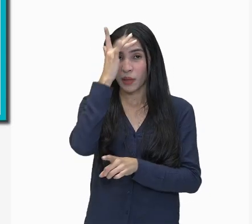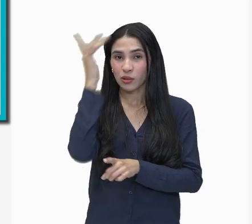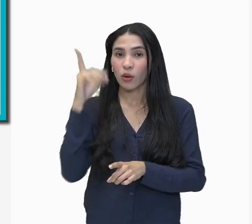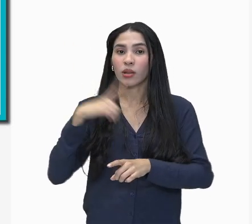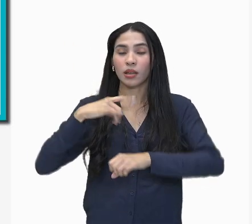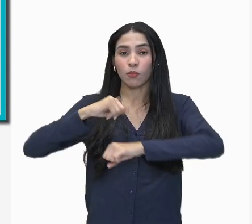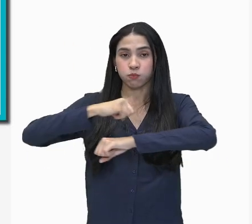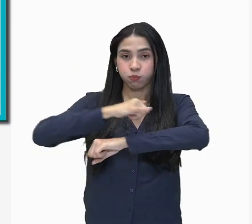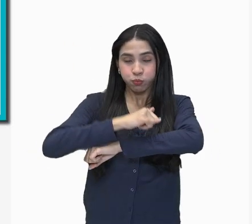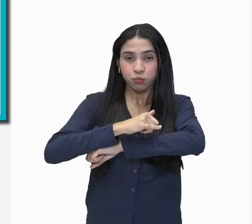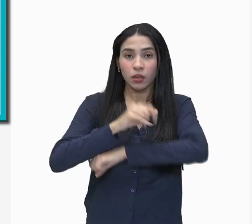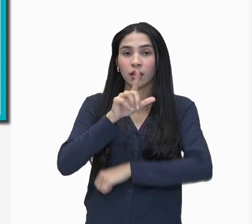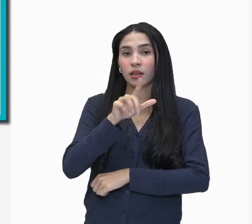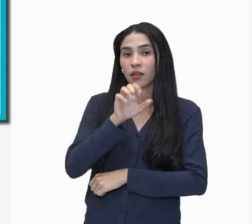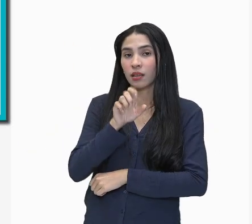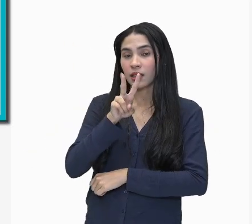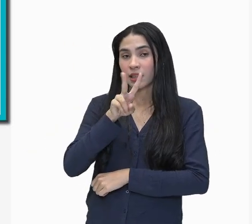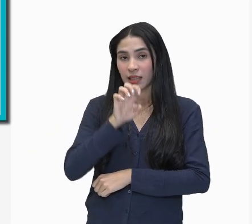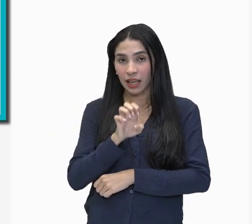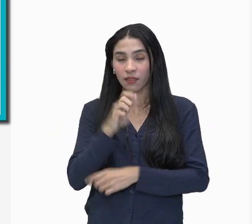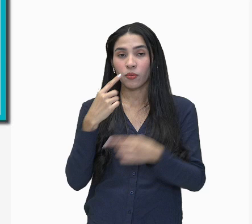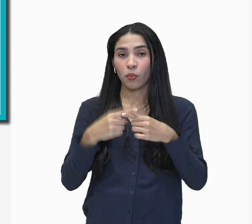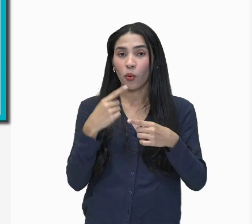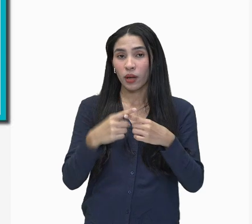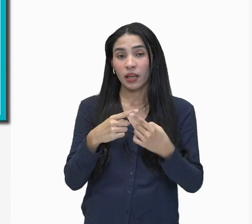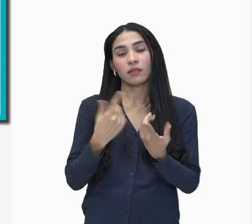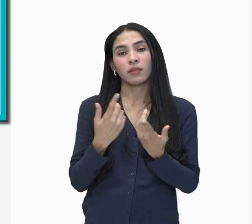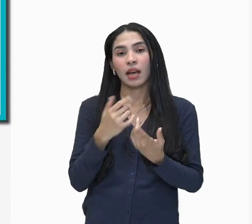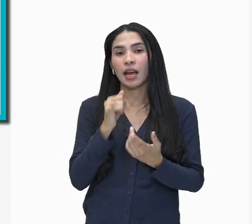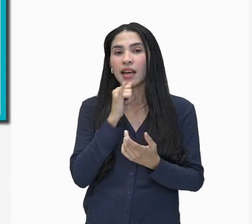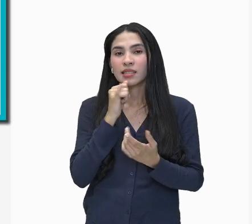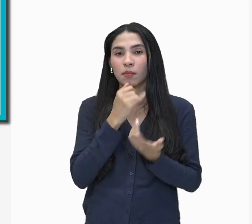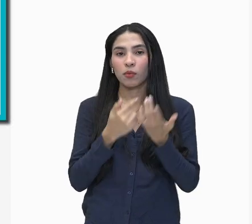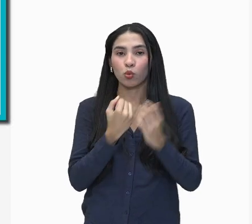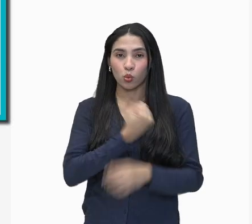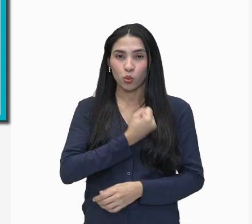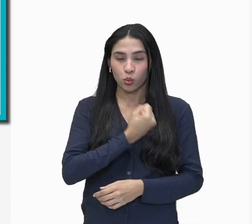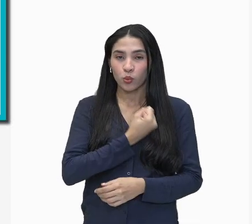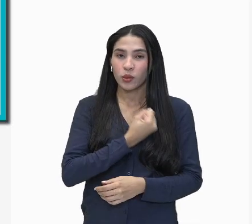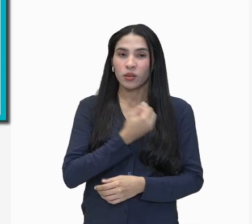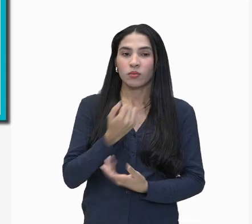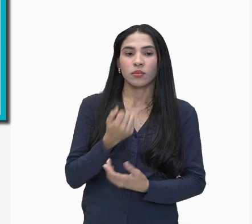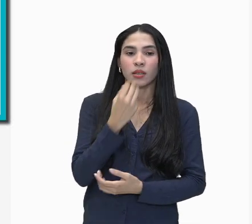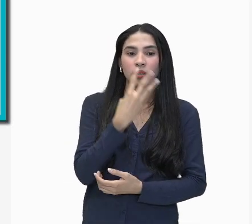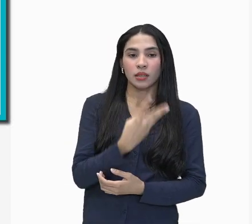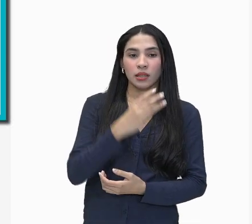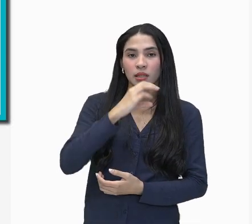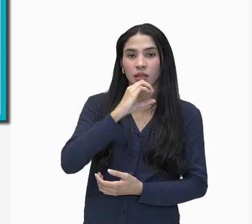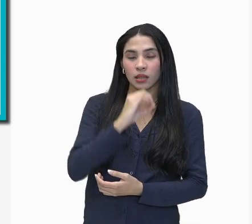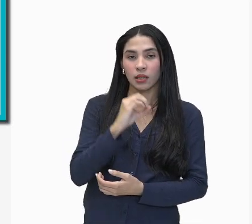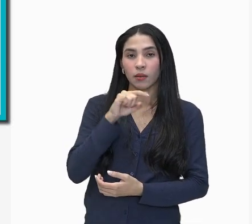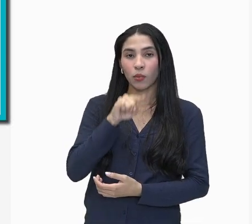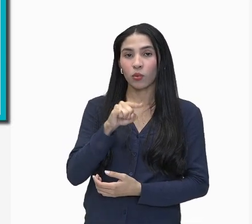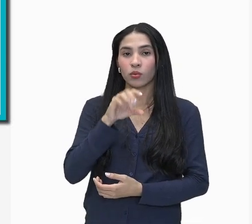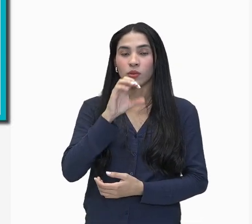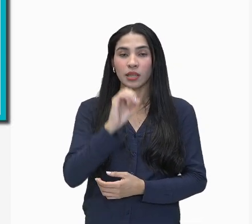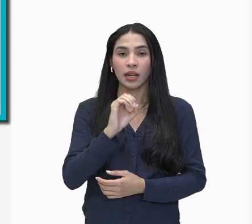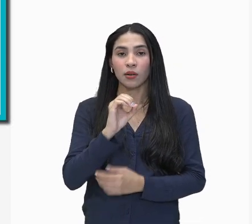obesidade leve, justamente por conta desse valor que está em torno ali de 30,0 a